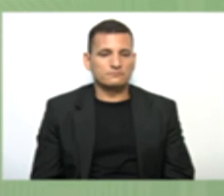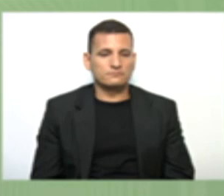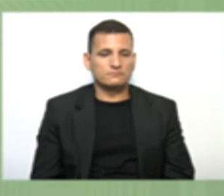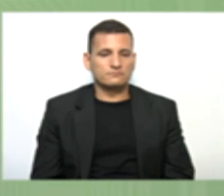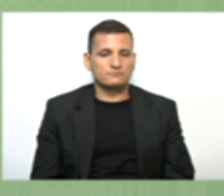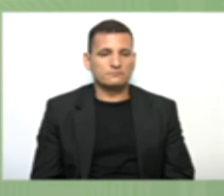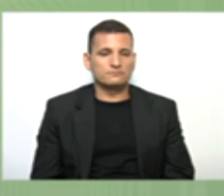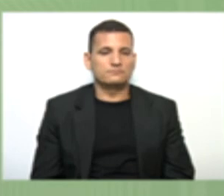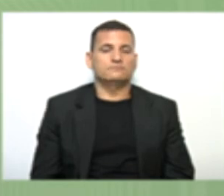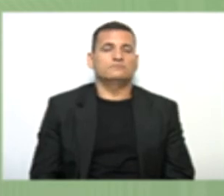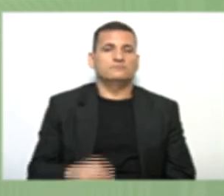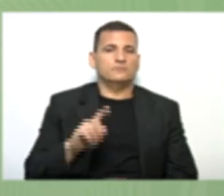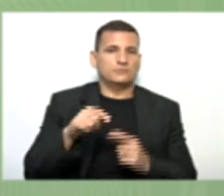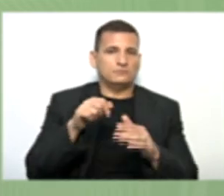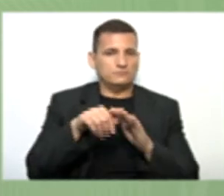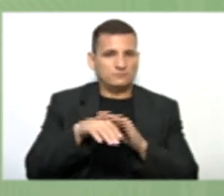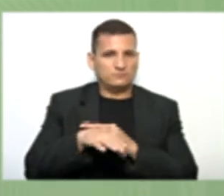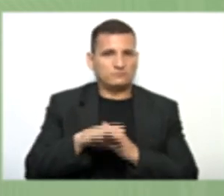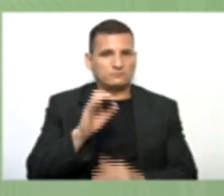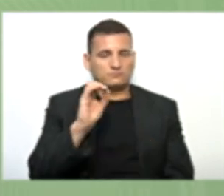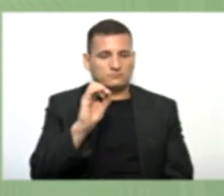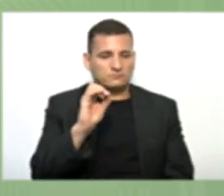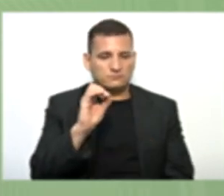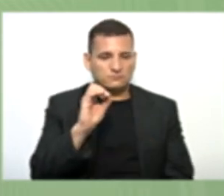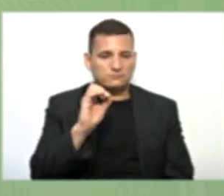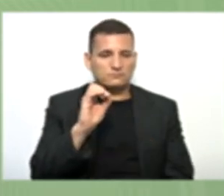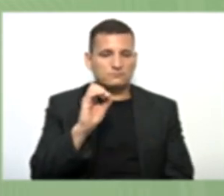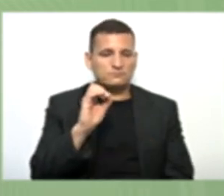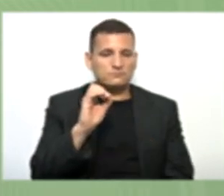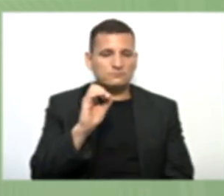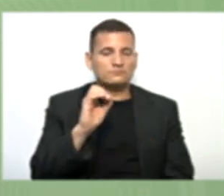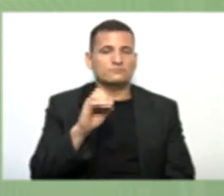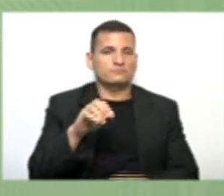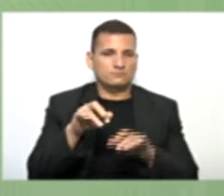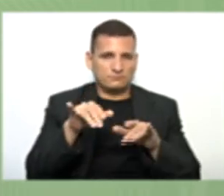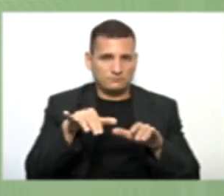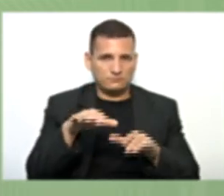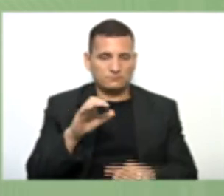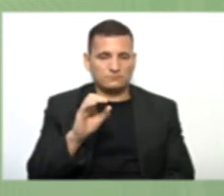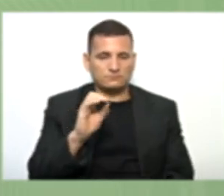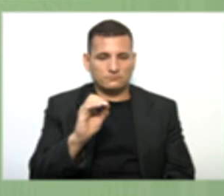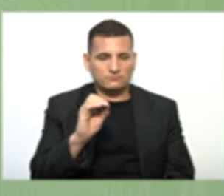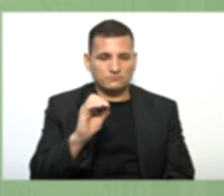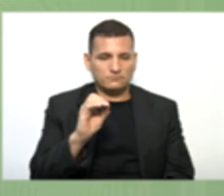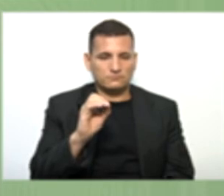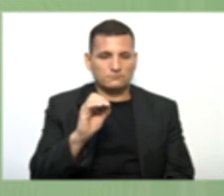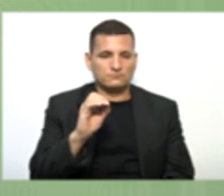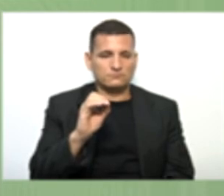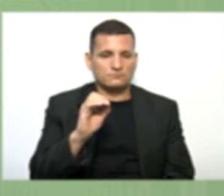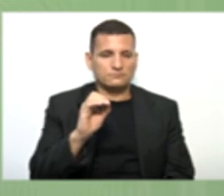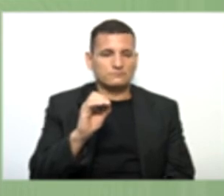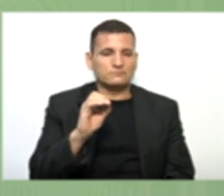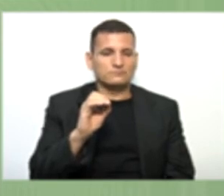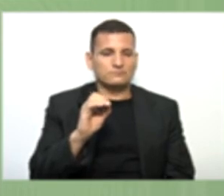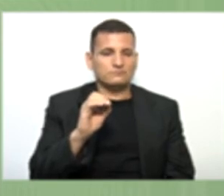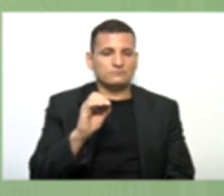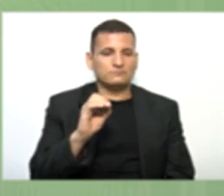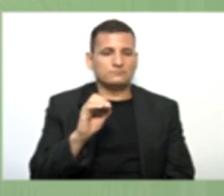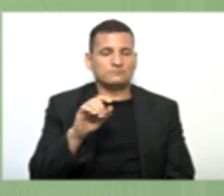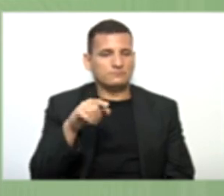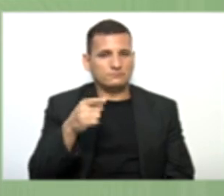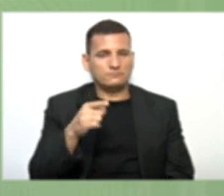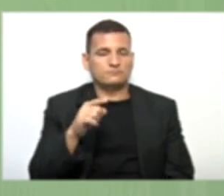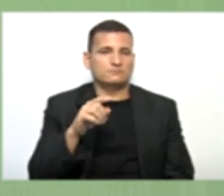Valor da bolinha. Input. Entre com essa bolinha, tá? Com o valor da bolinha. Depois ele pede o mesmo esquema, que é entre